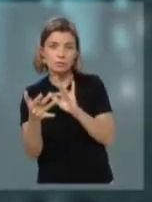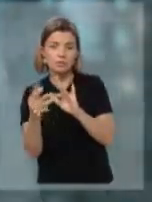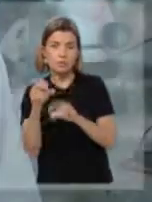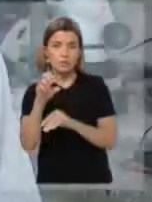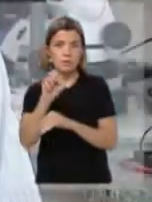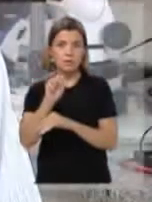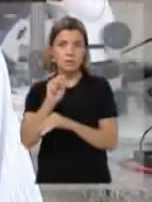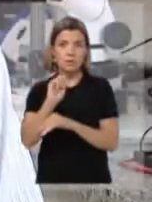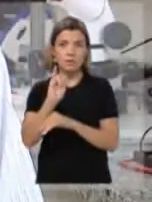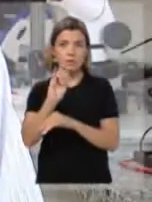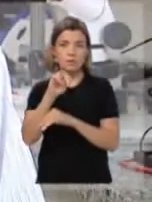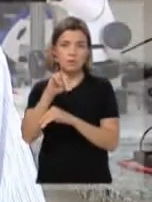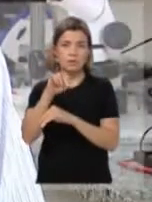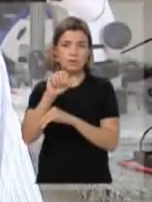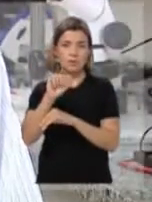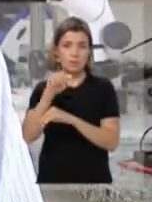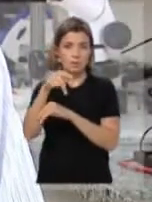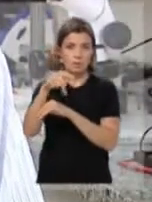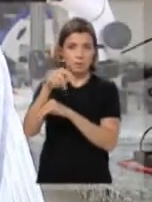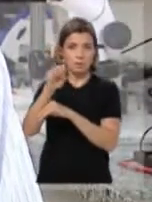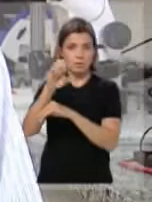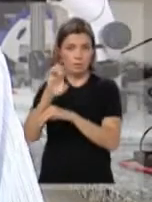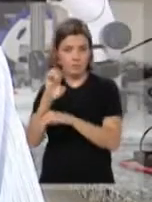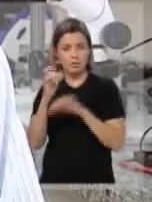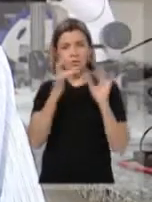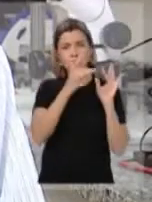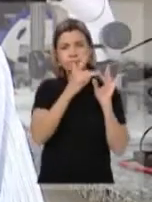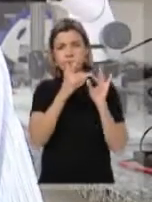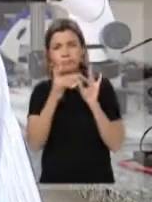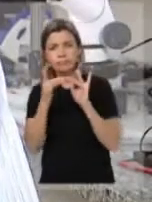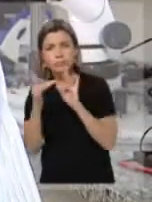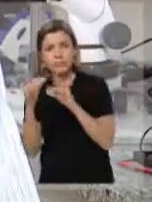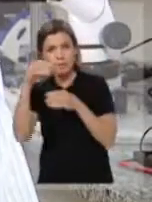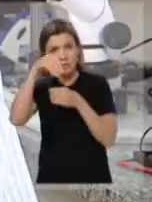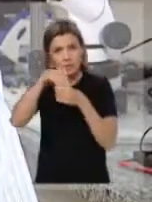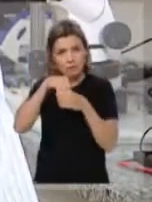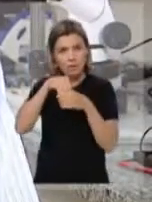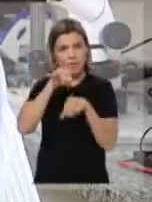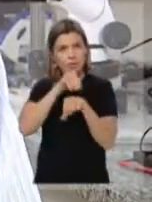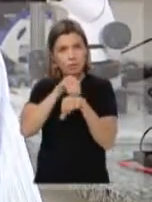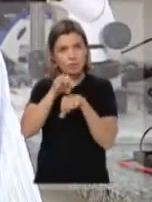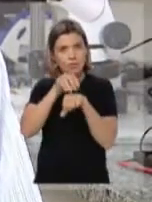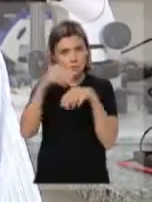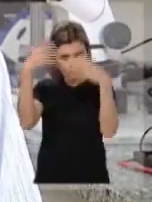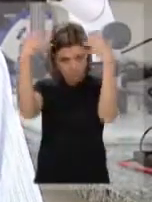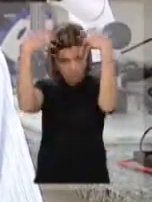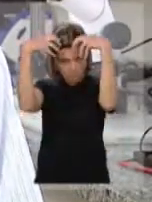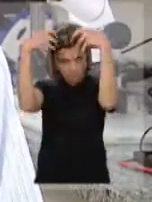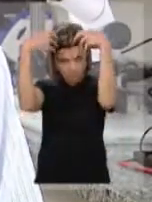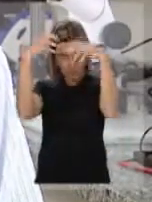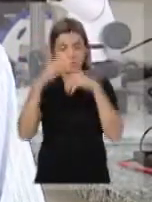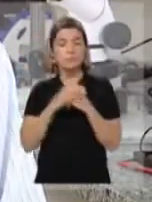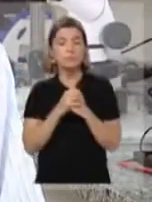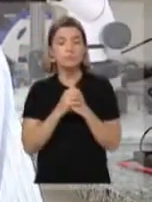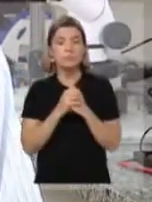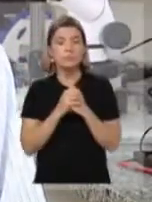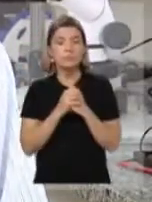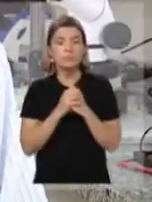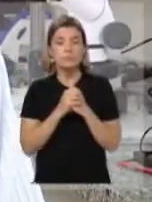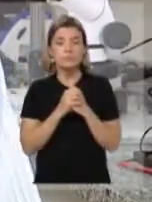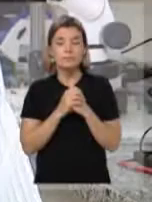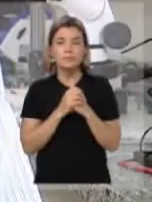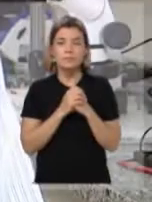denominada sinapse. São estruturas de contato que existem através da membrana celular.